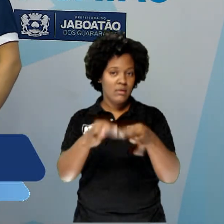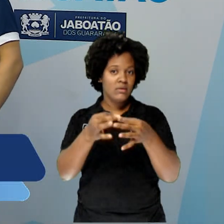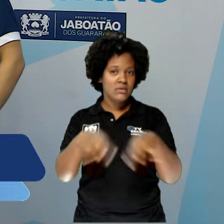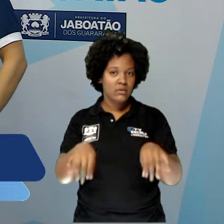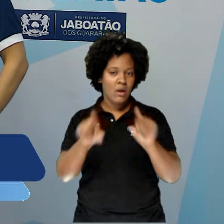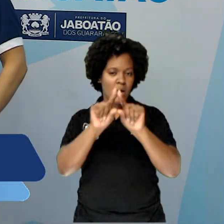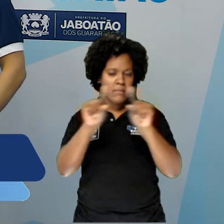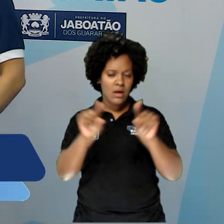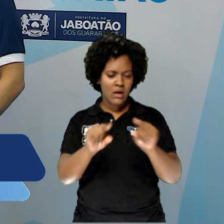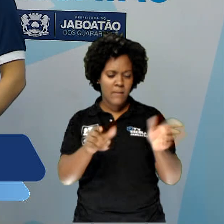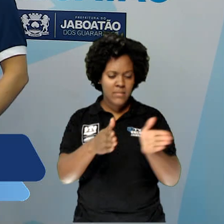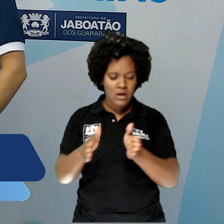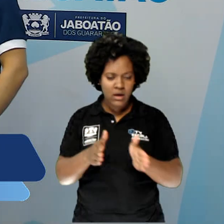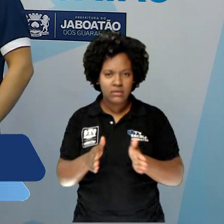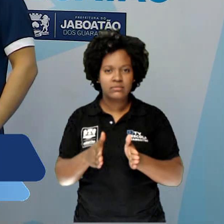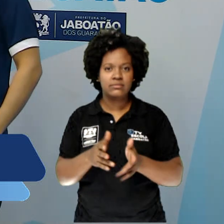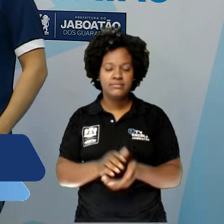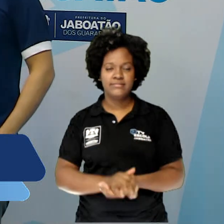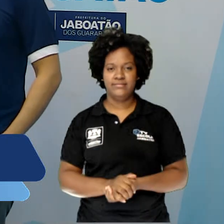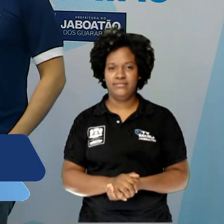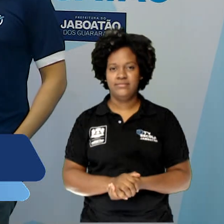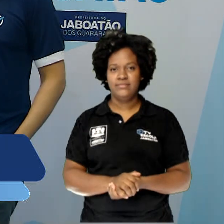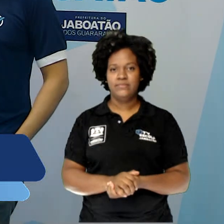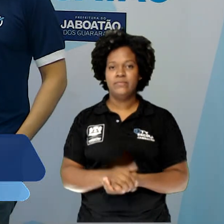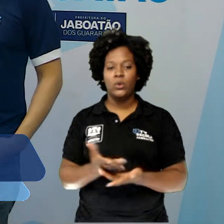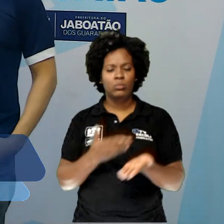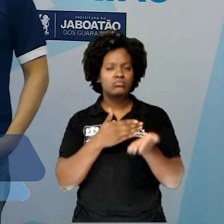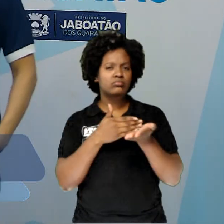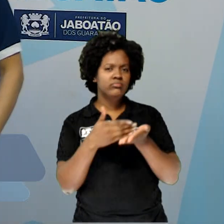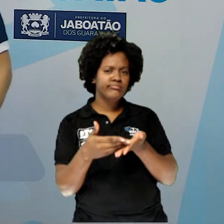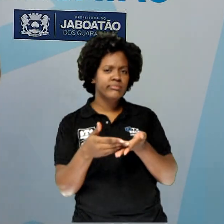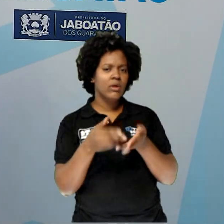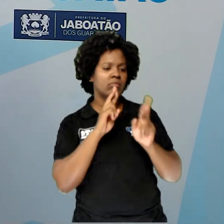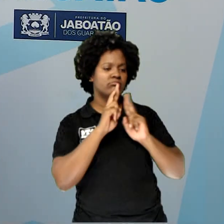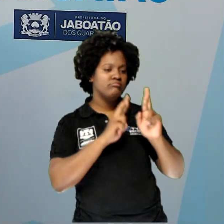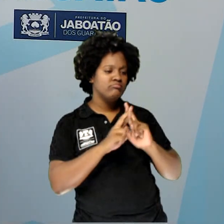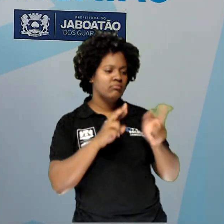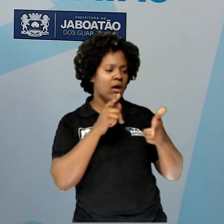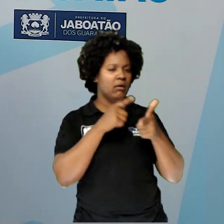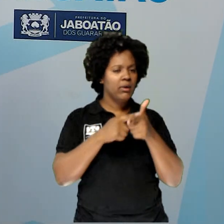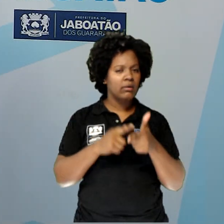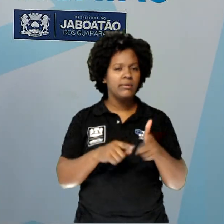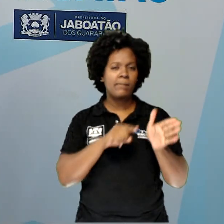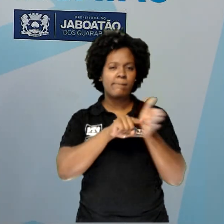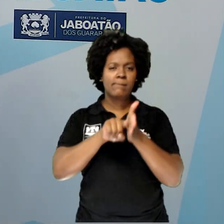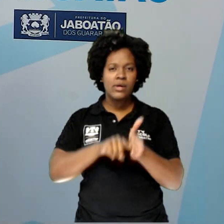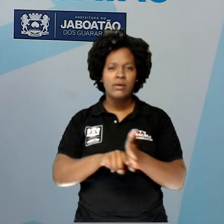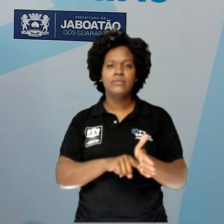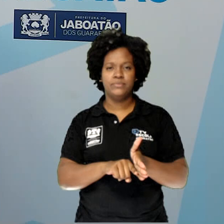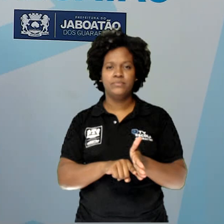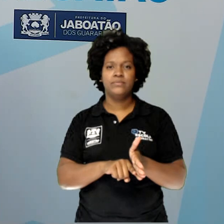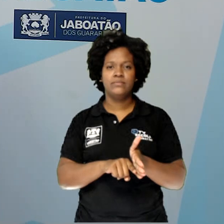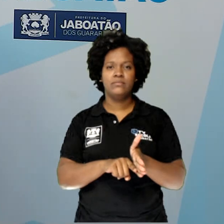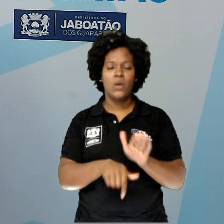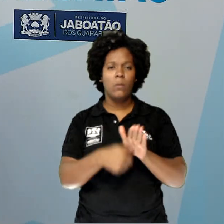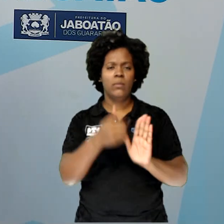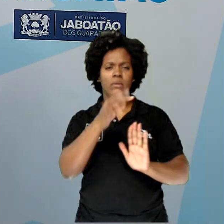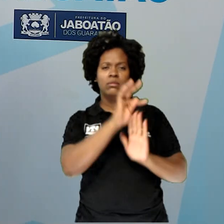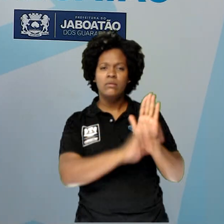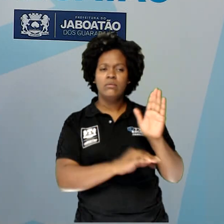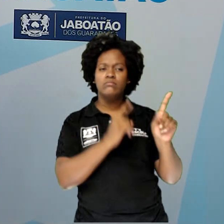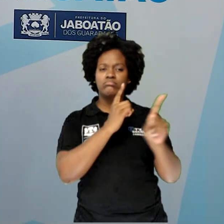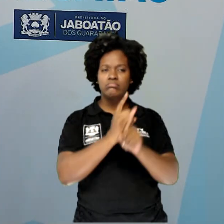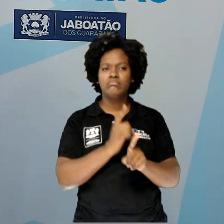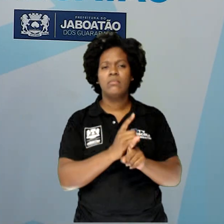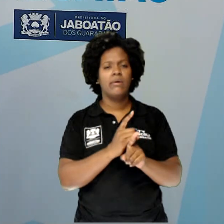da oração, da oração e do período. Bom, vamos iniciar a nossa resolução de questões hoje. Olha só, o primeiro texto que a gente encontra aí é um